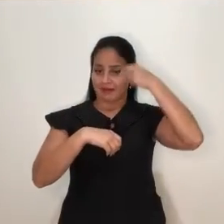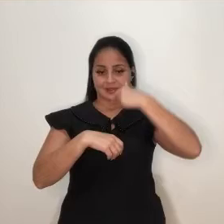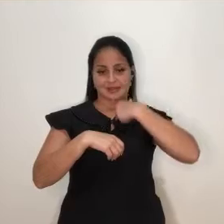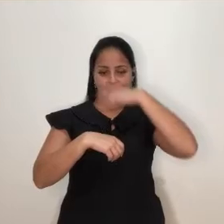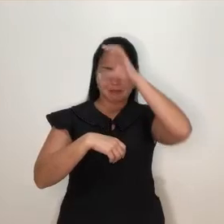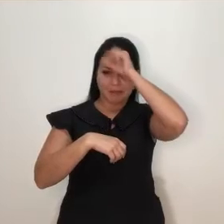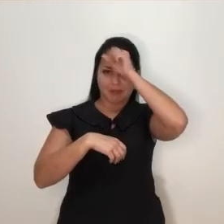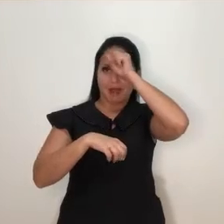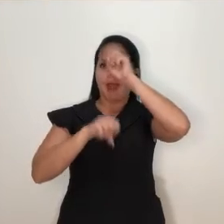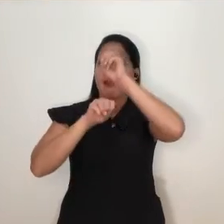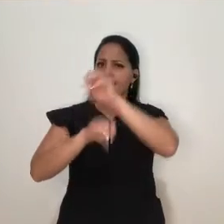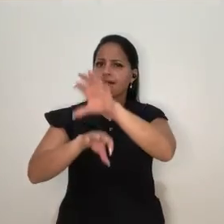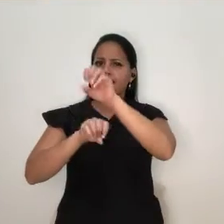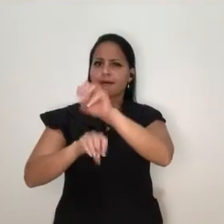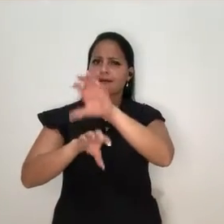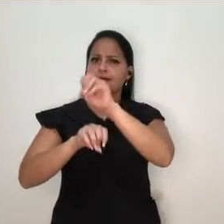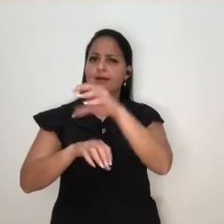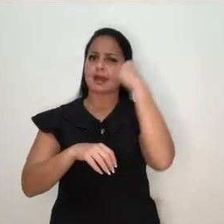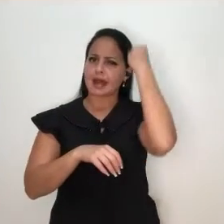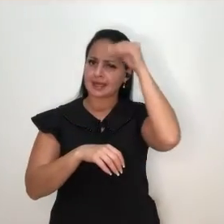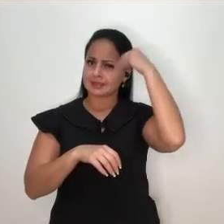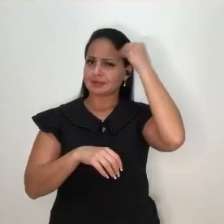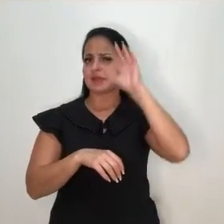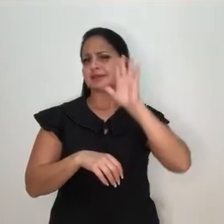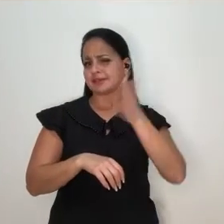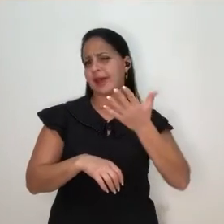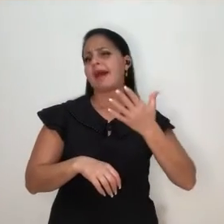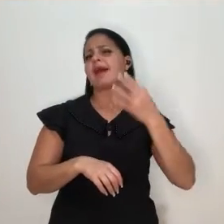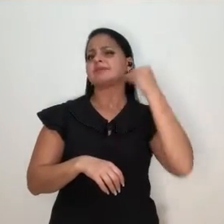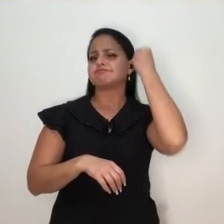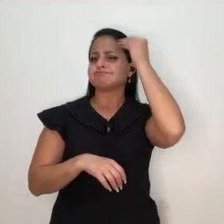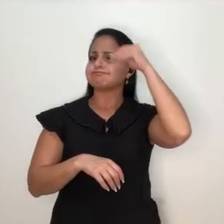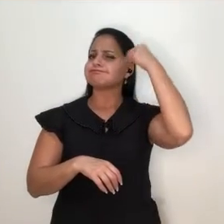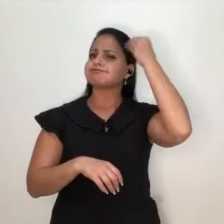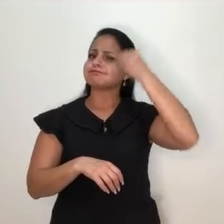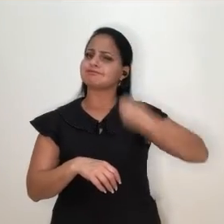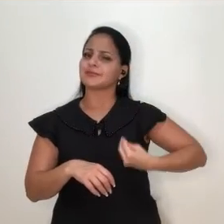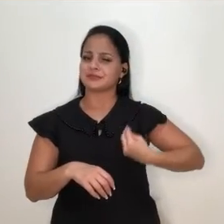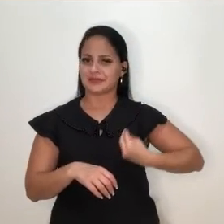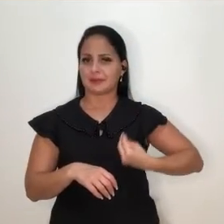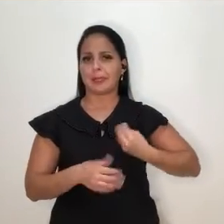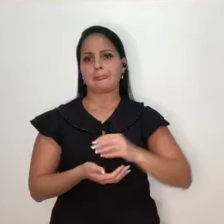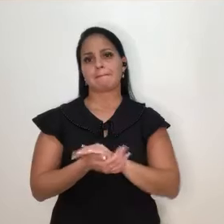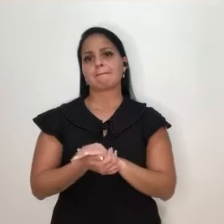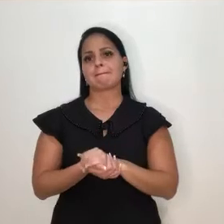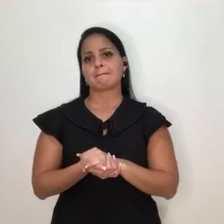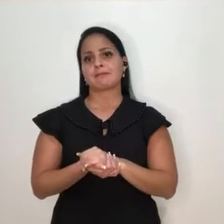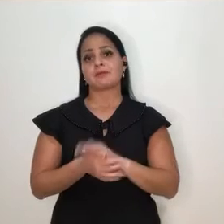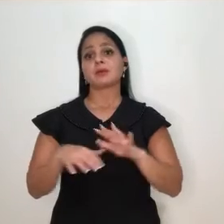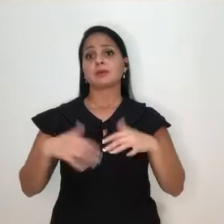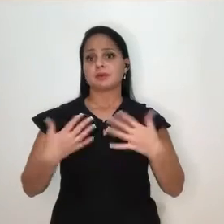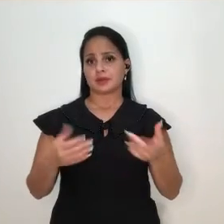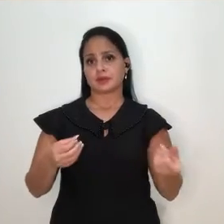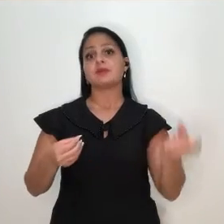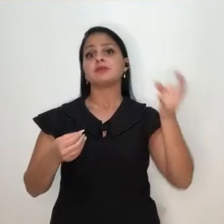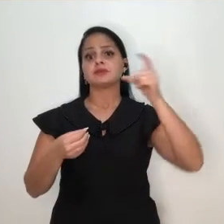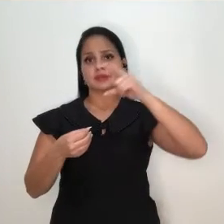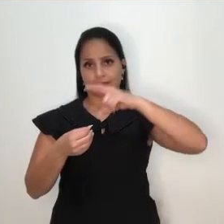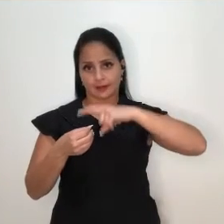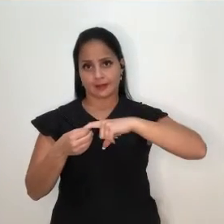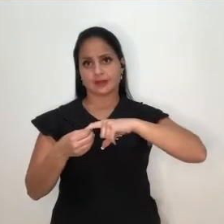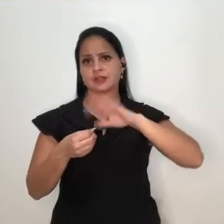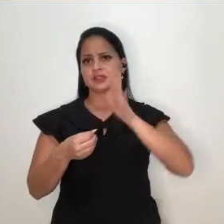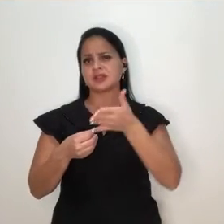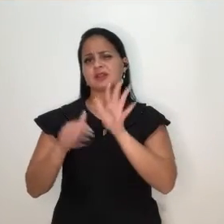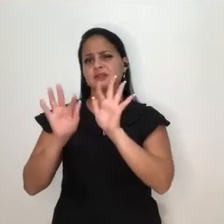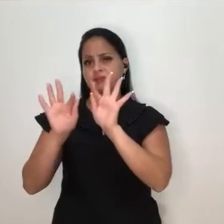tinha aprendido, as experiências que eu tinha vivido. Então, no período que eu voltei para a UFMG,